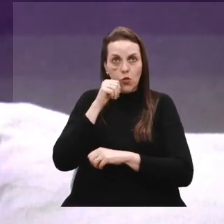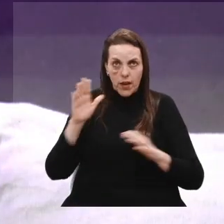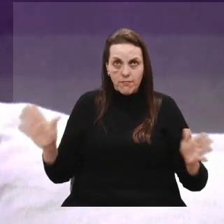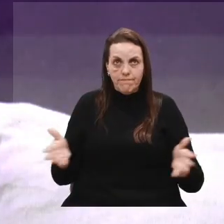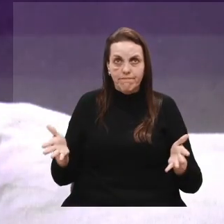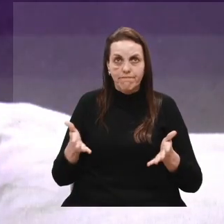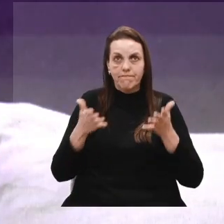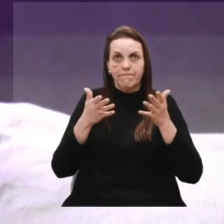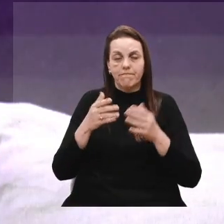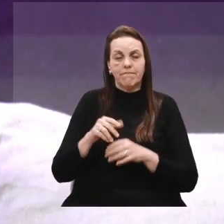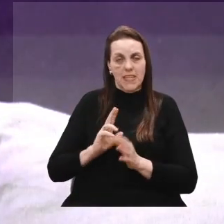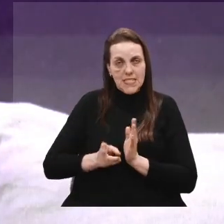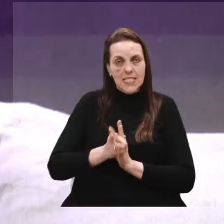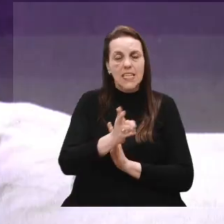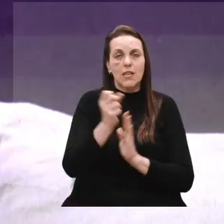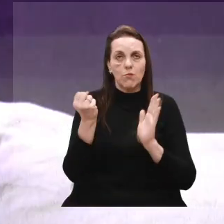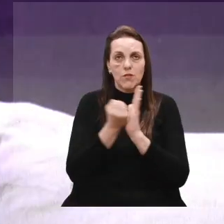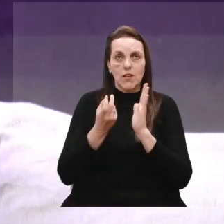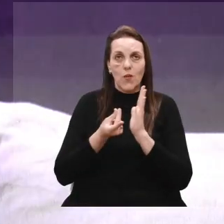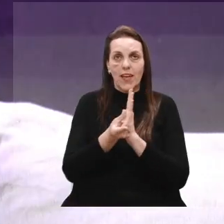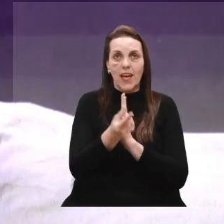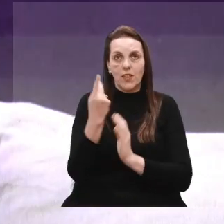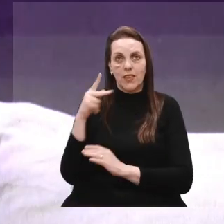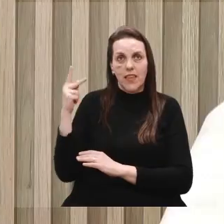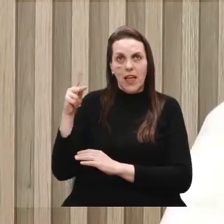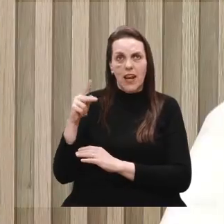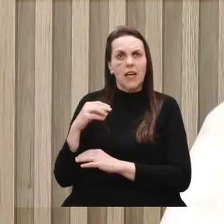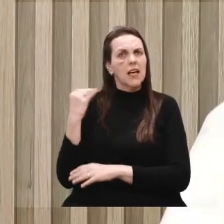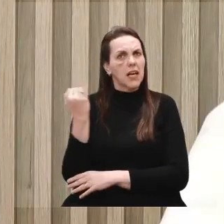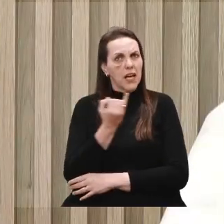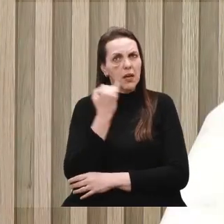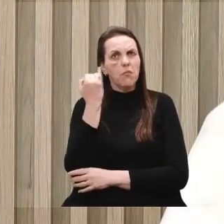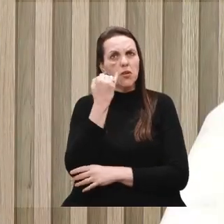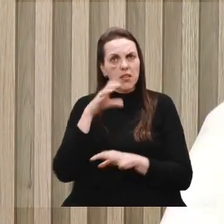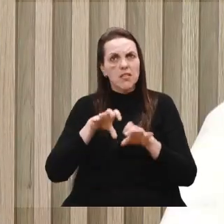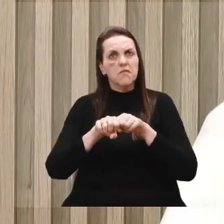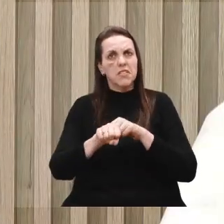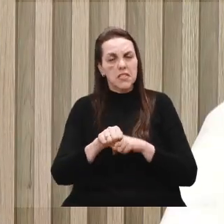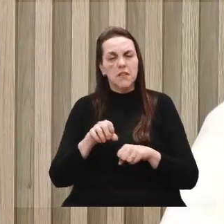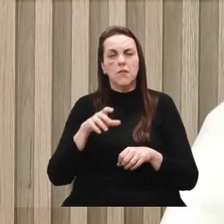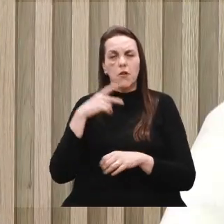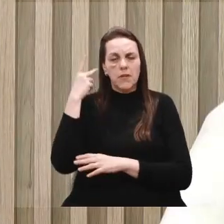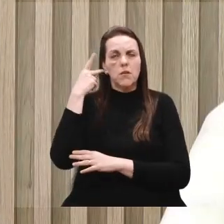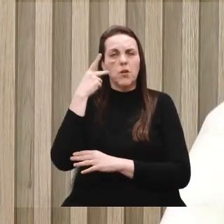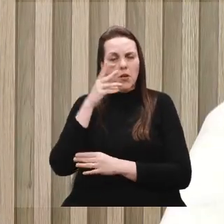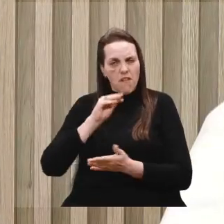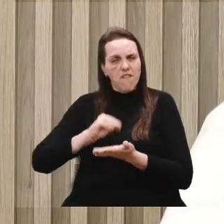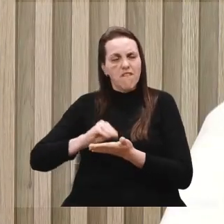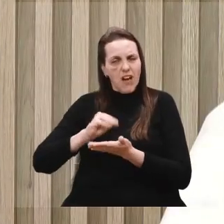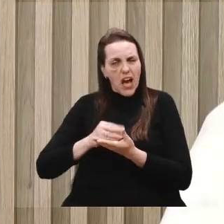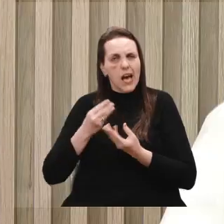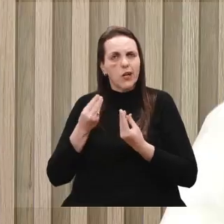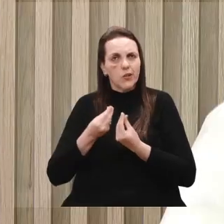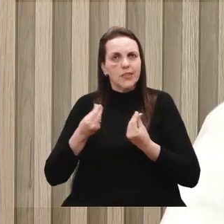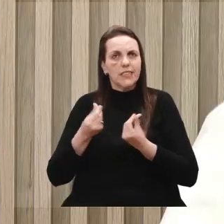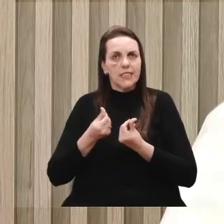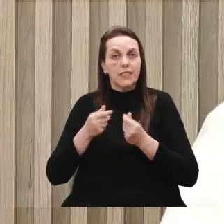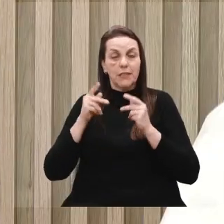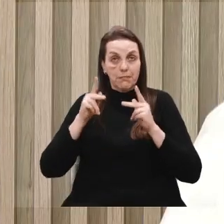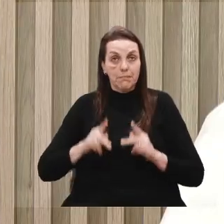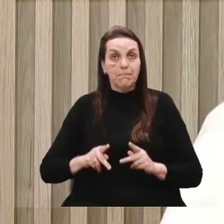e a gente segue aí o legado com ela. É tão importante de fazer formações políticas hoje em dia, parece que falta, né? Eu acho que as